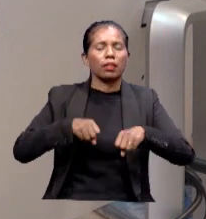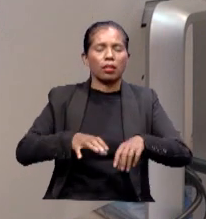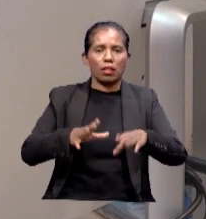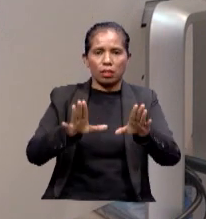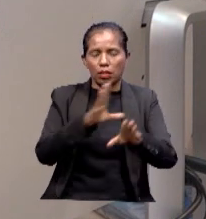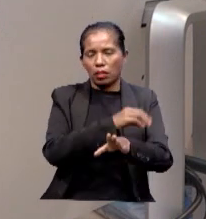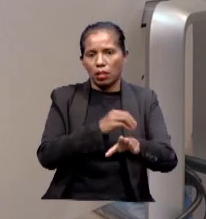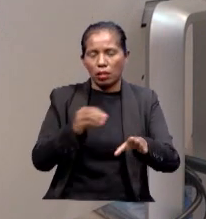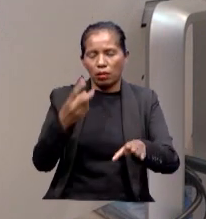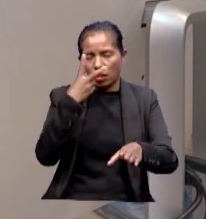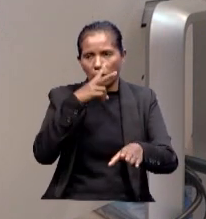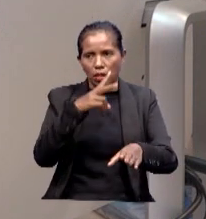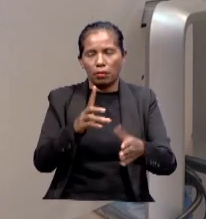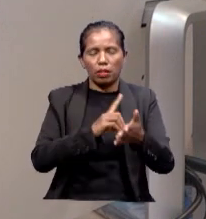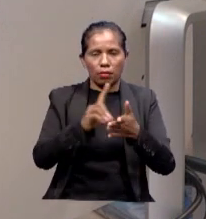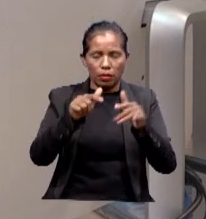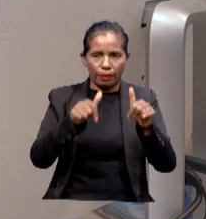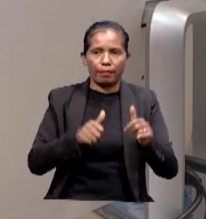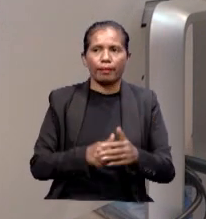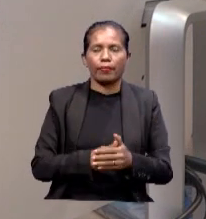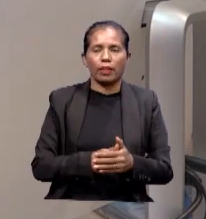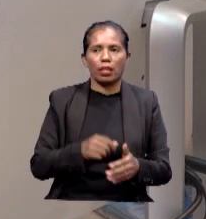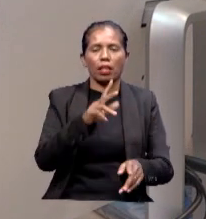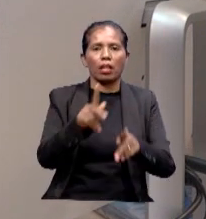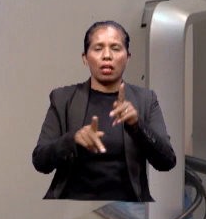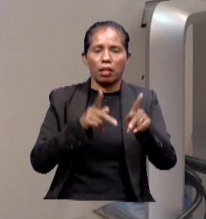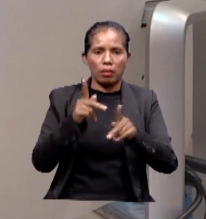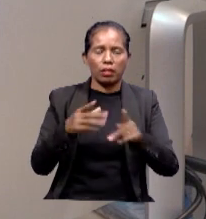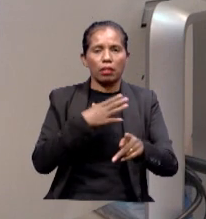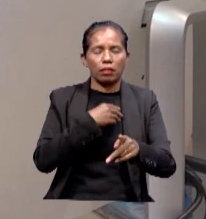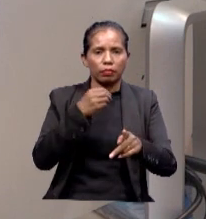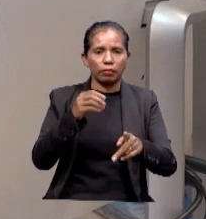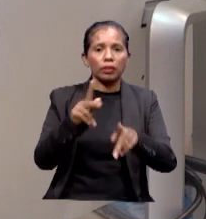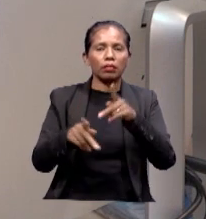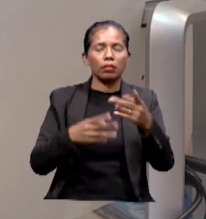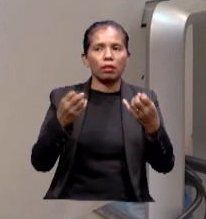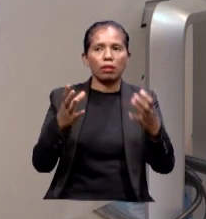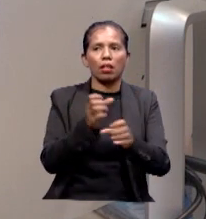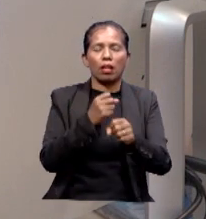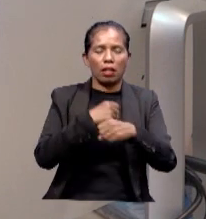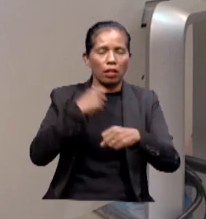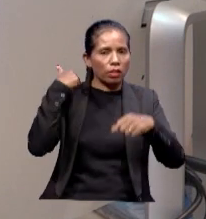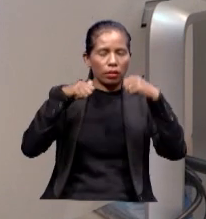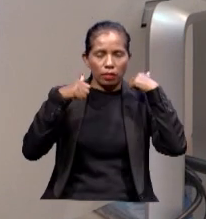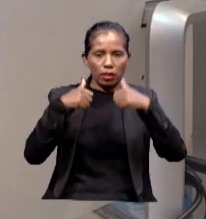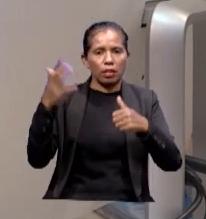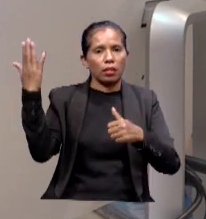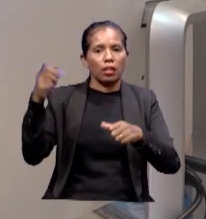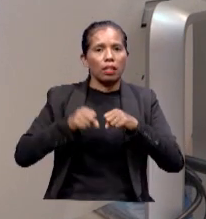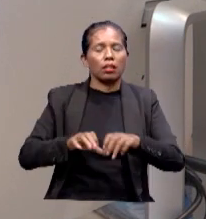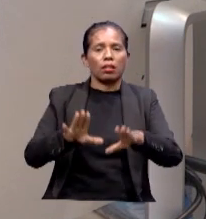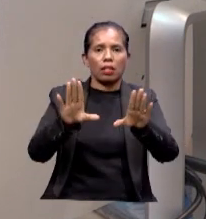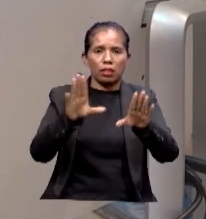condição anin, base mandane. Liliu, Costa Norte, nebe mak, comunidade Barak, nebe mak halo, nini atividade Hanesan Pescador, tau